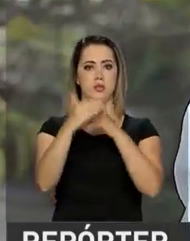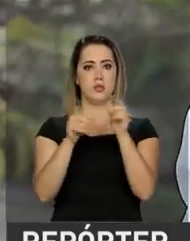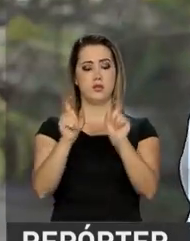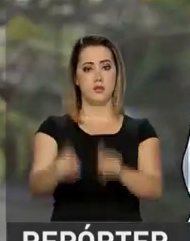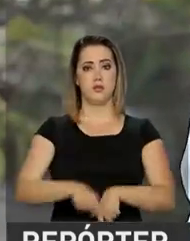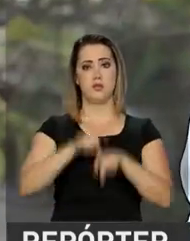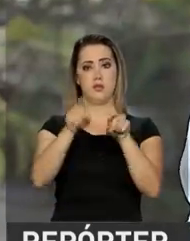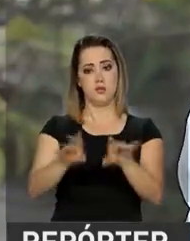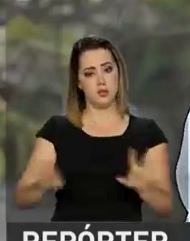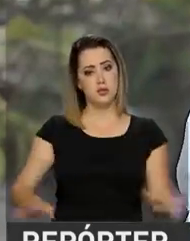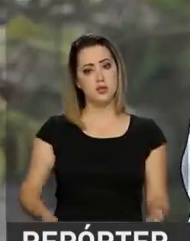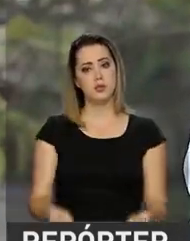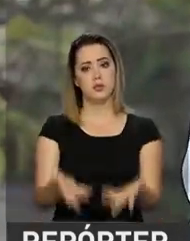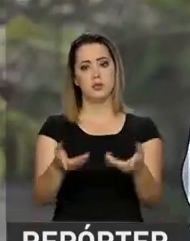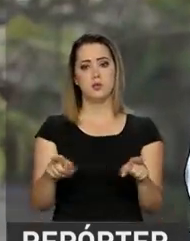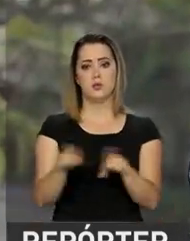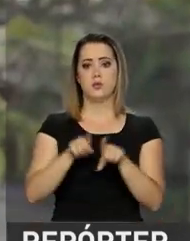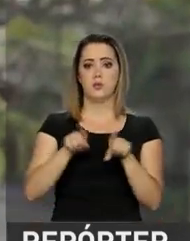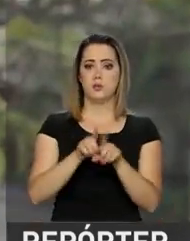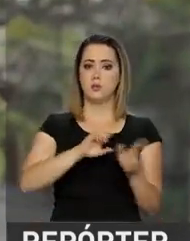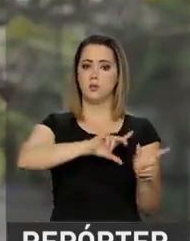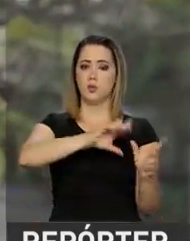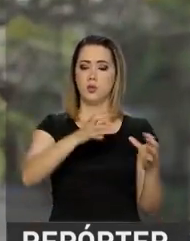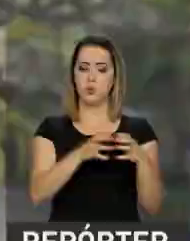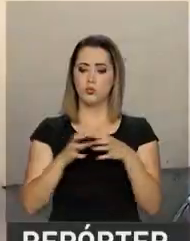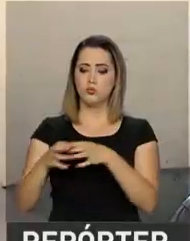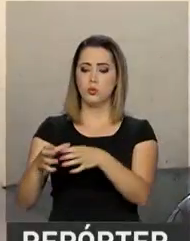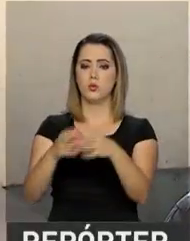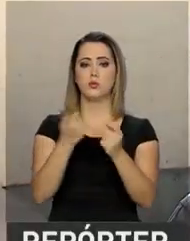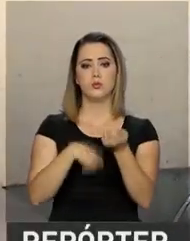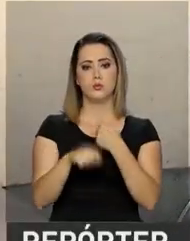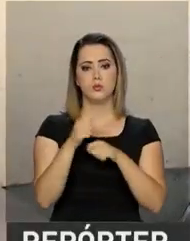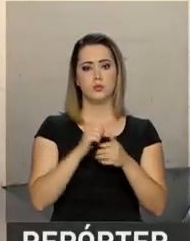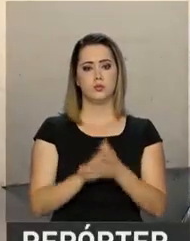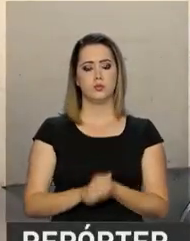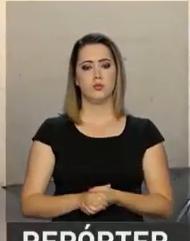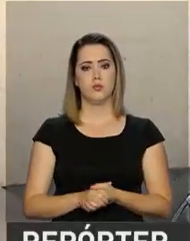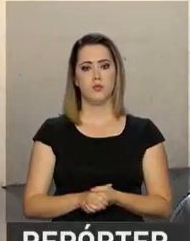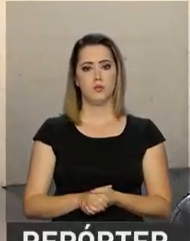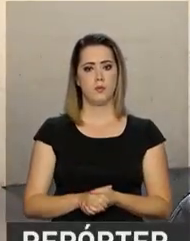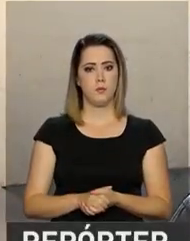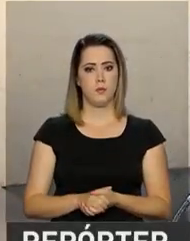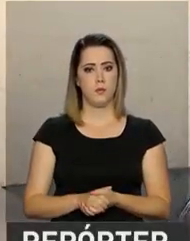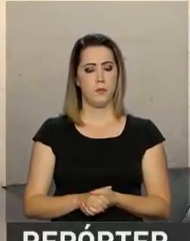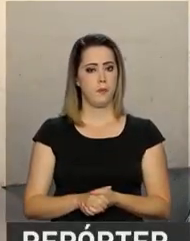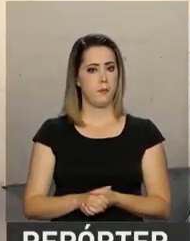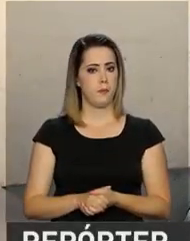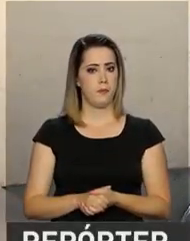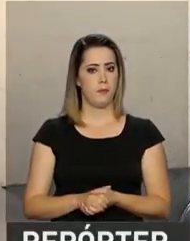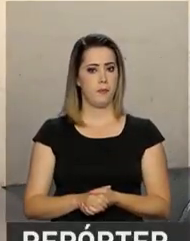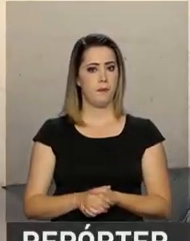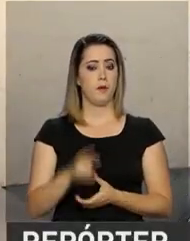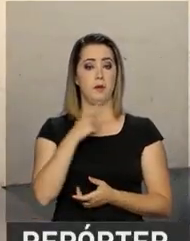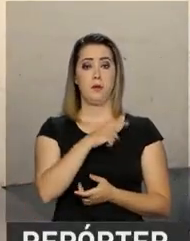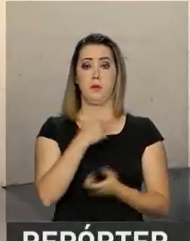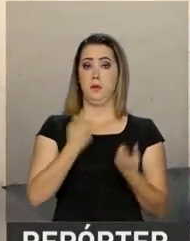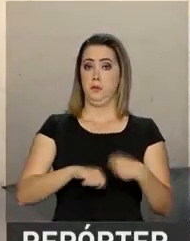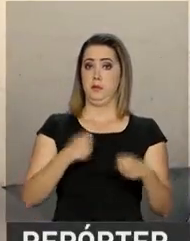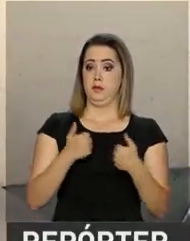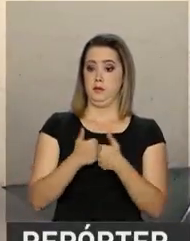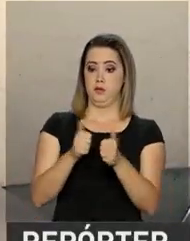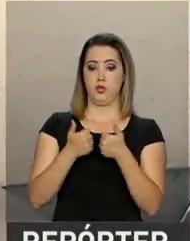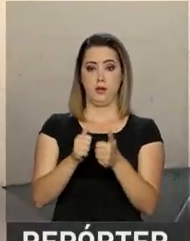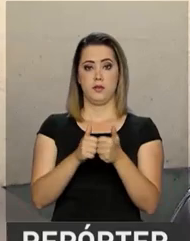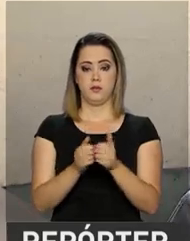e estimula também muitos outros setores da economia nas regiões produtoras essa essa produção tem que ser transportado tem que ser levada até os